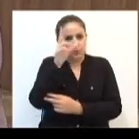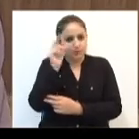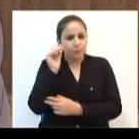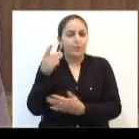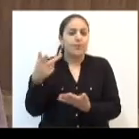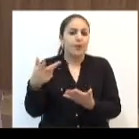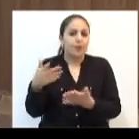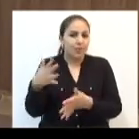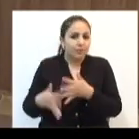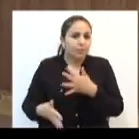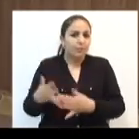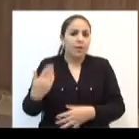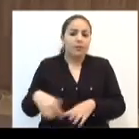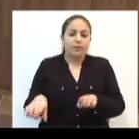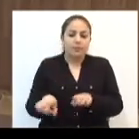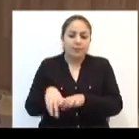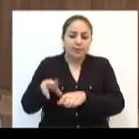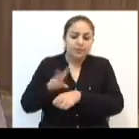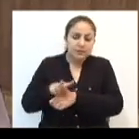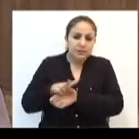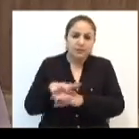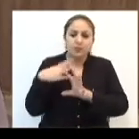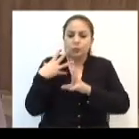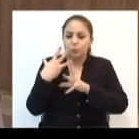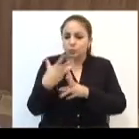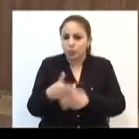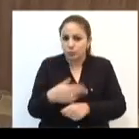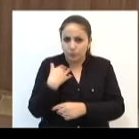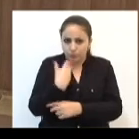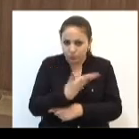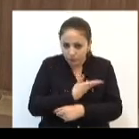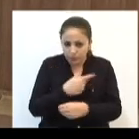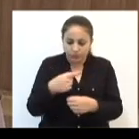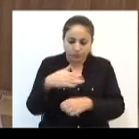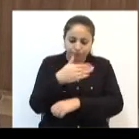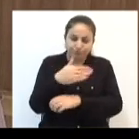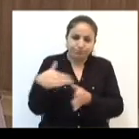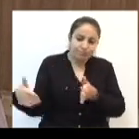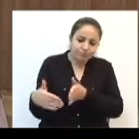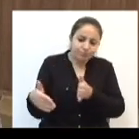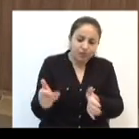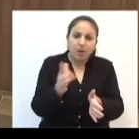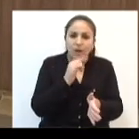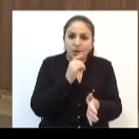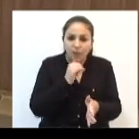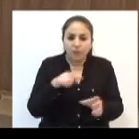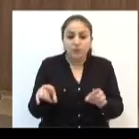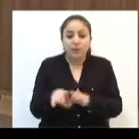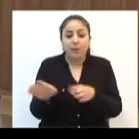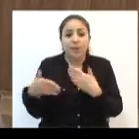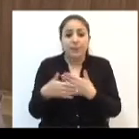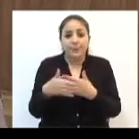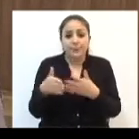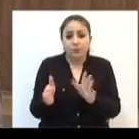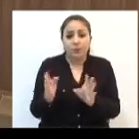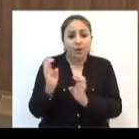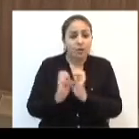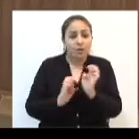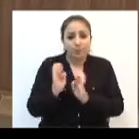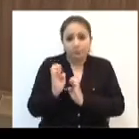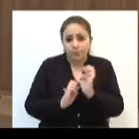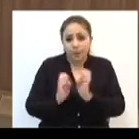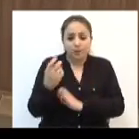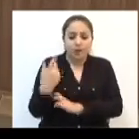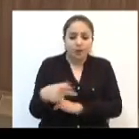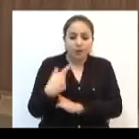a fiscalização de todos os nossos rios, vai afetar a abertura de empresas que